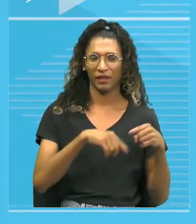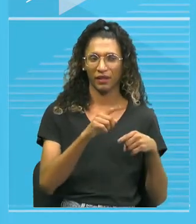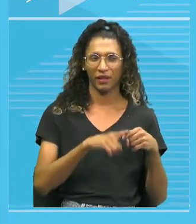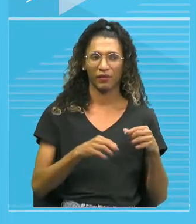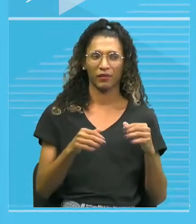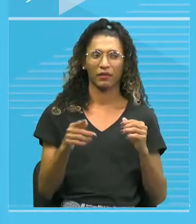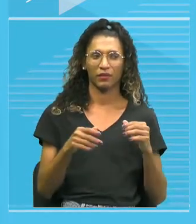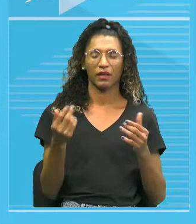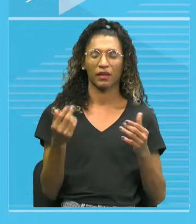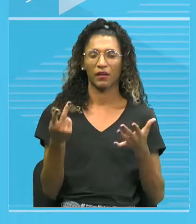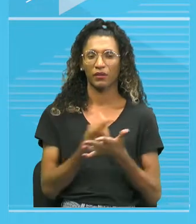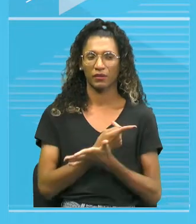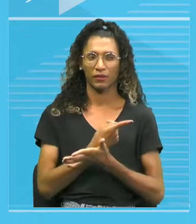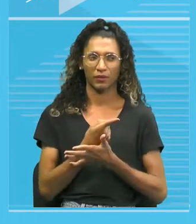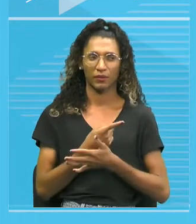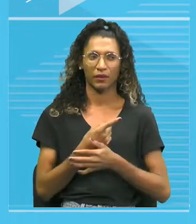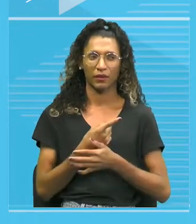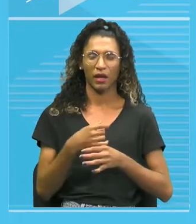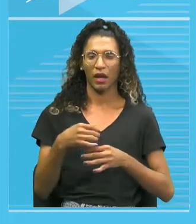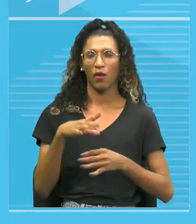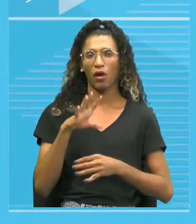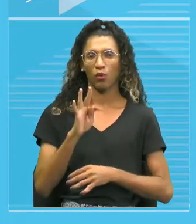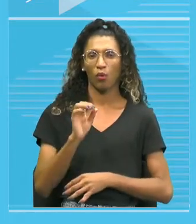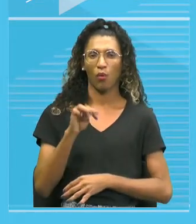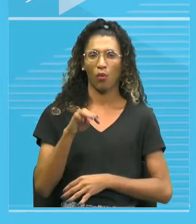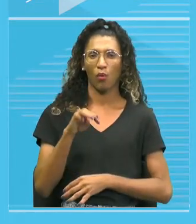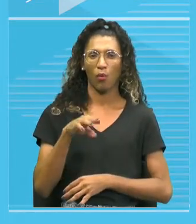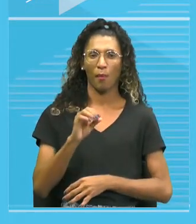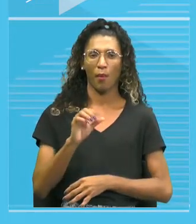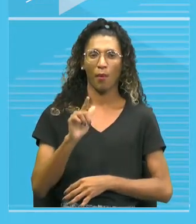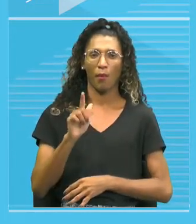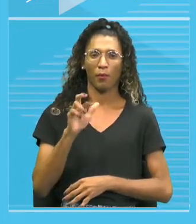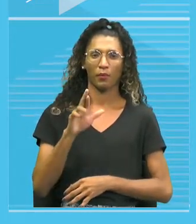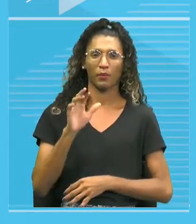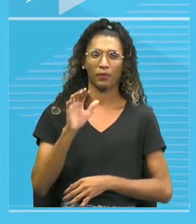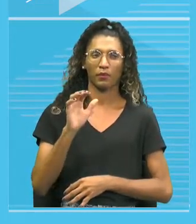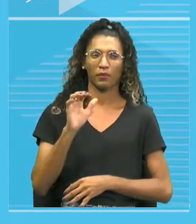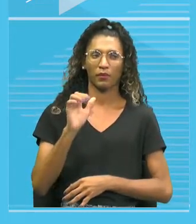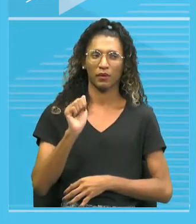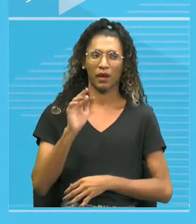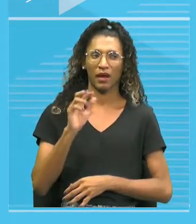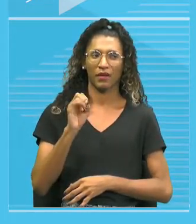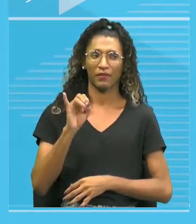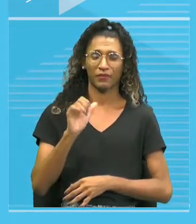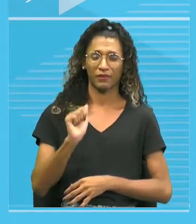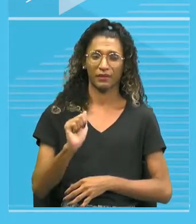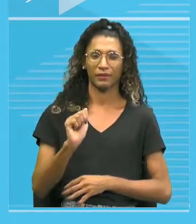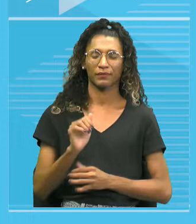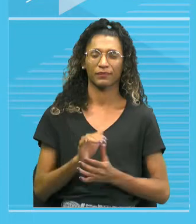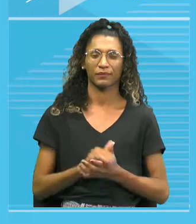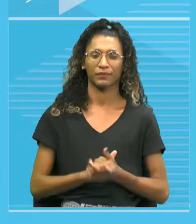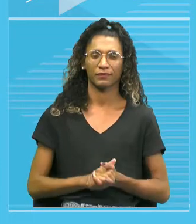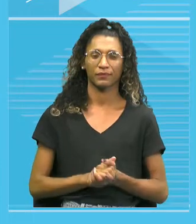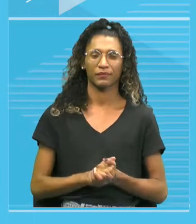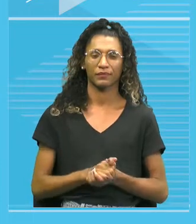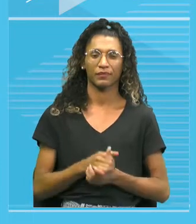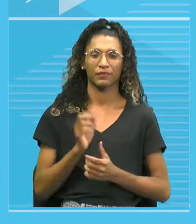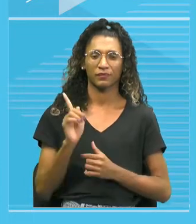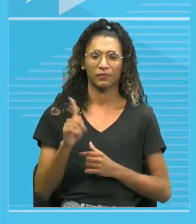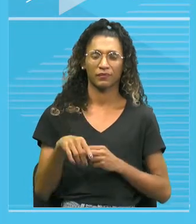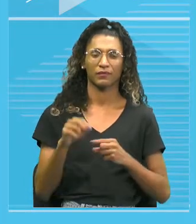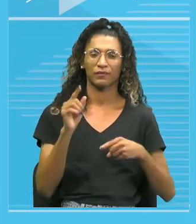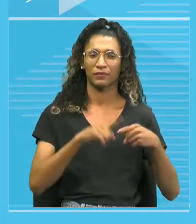Tomografia por emissão de pósitrons ligada a um aparelho de tomografia computadorizada. Isso é um